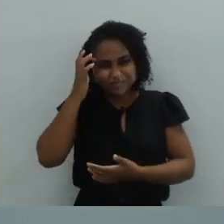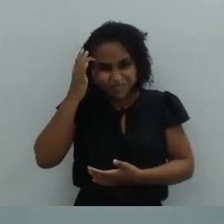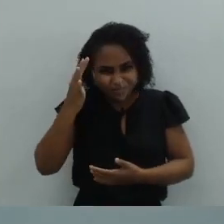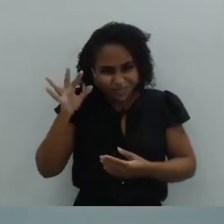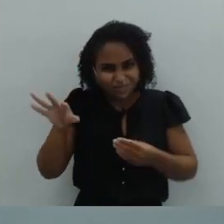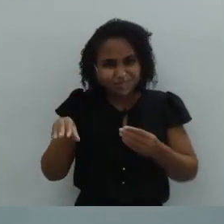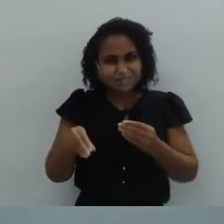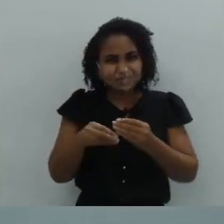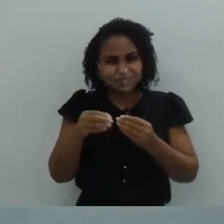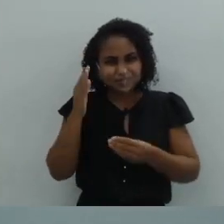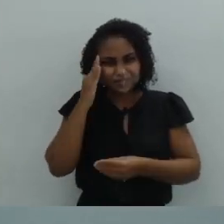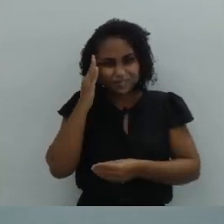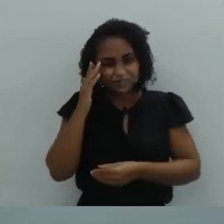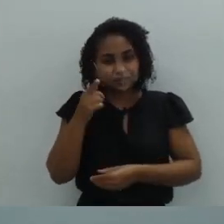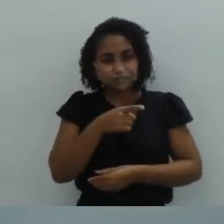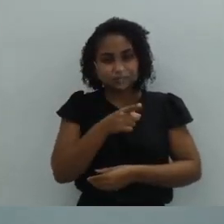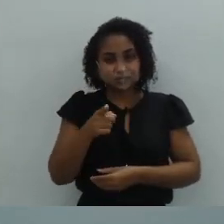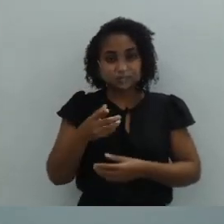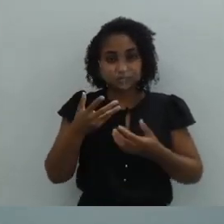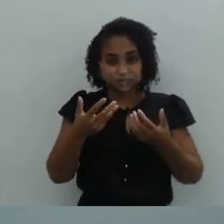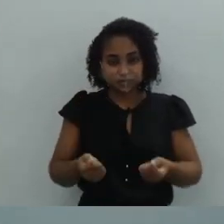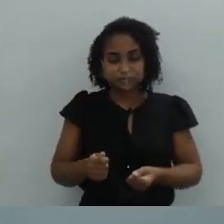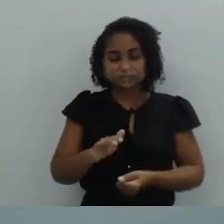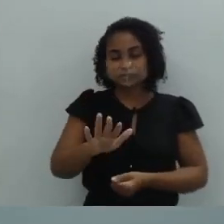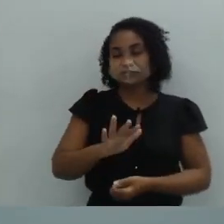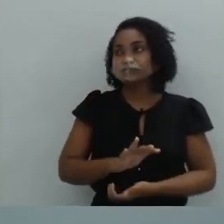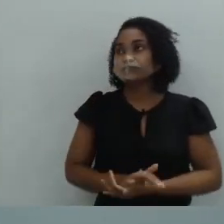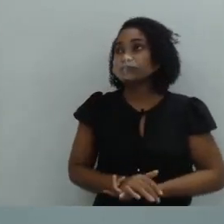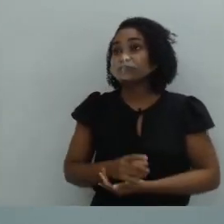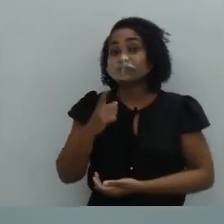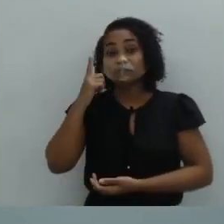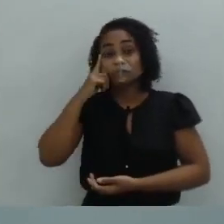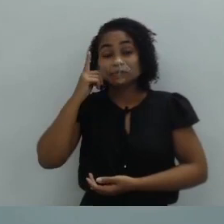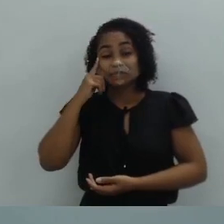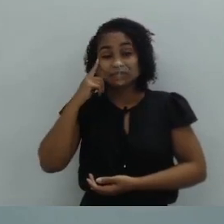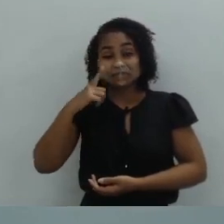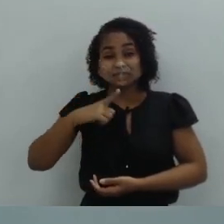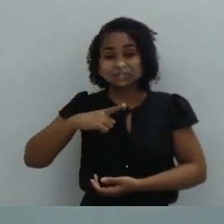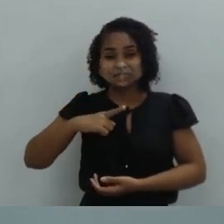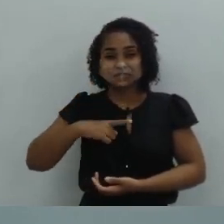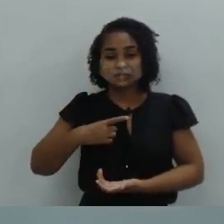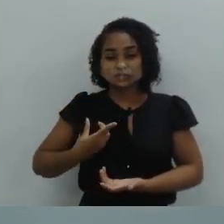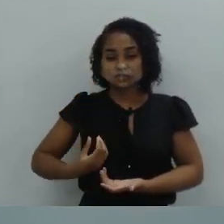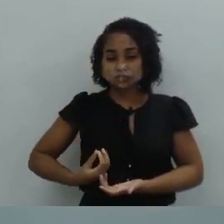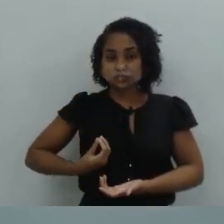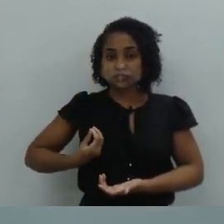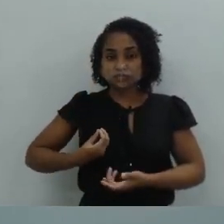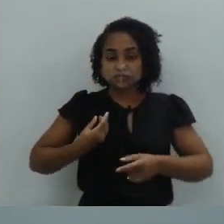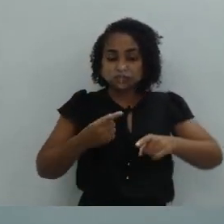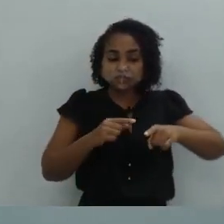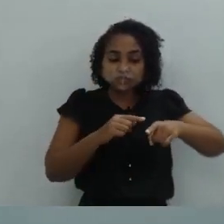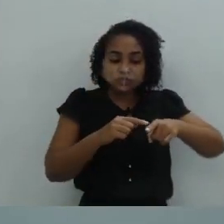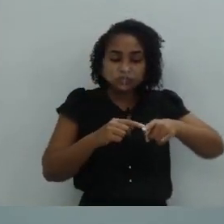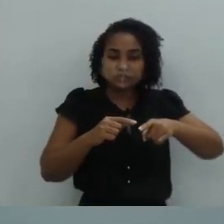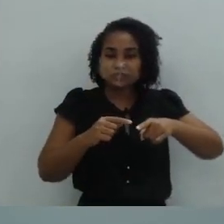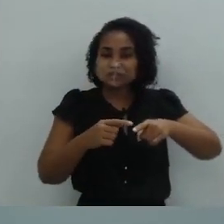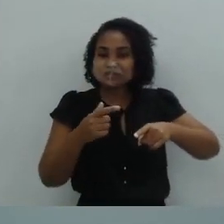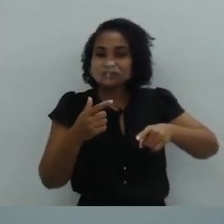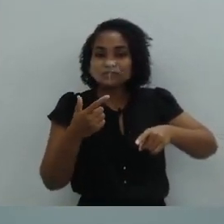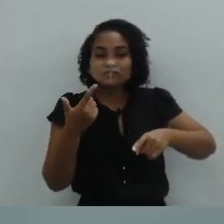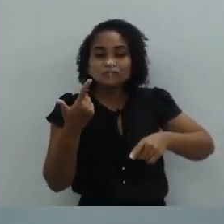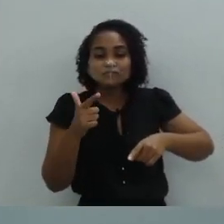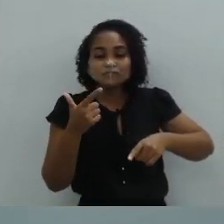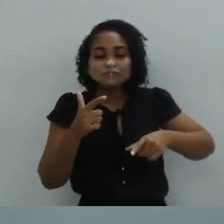fácil a compreensão para vocês? Vamos lá. Vamos pensar que a gente está vivendo em um bairro em que não há